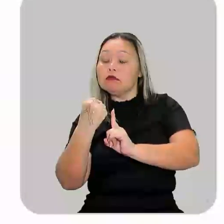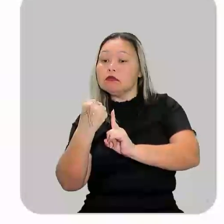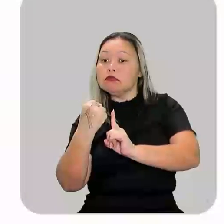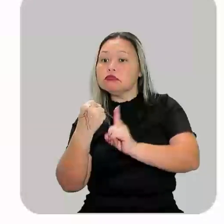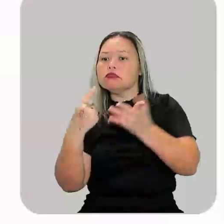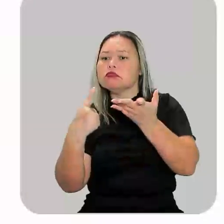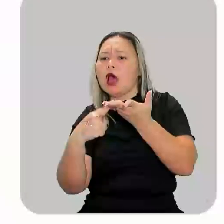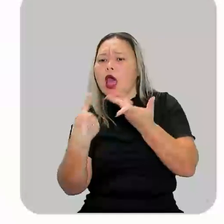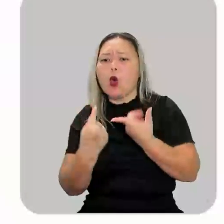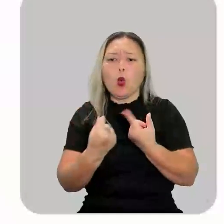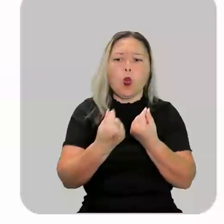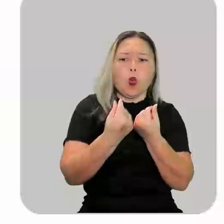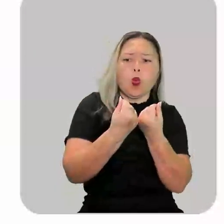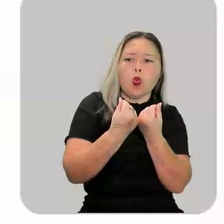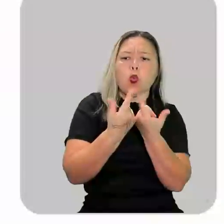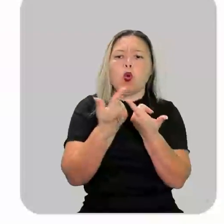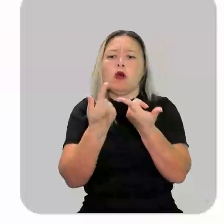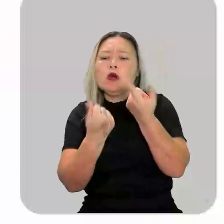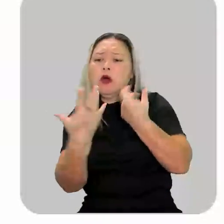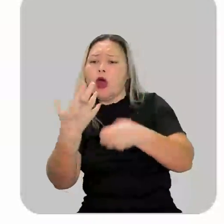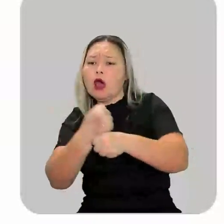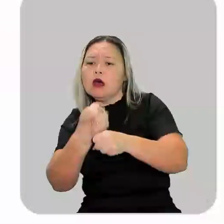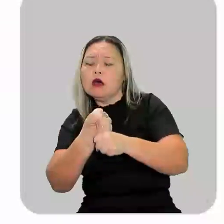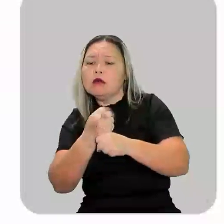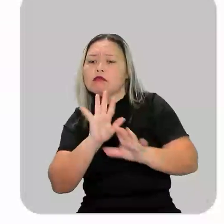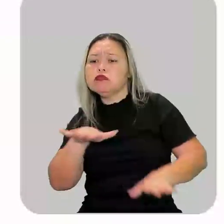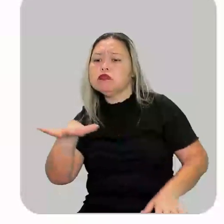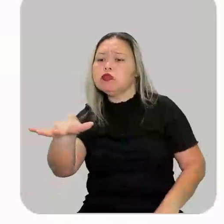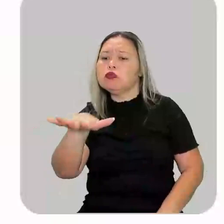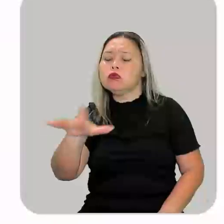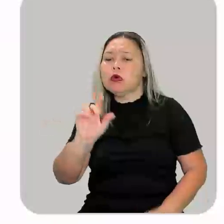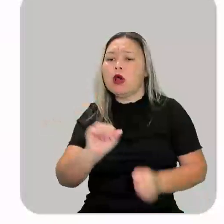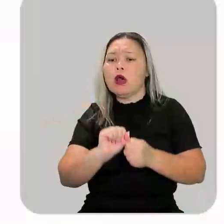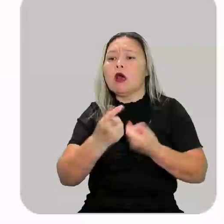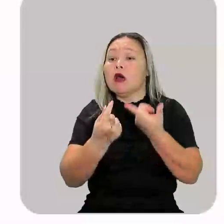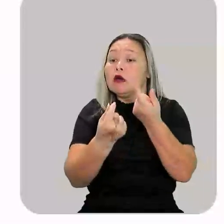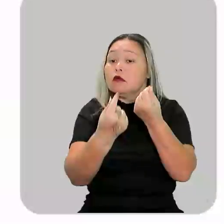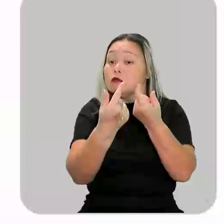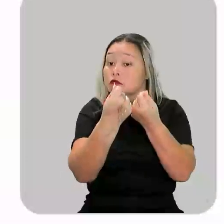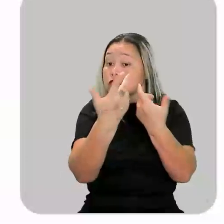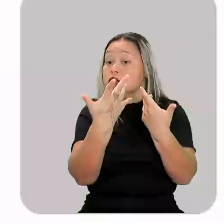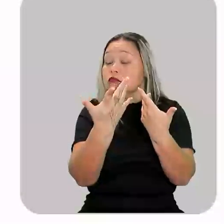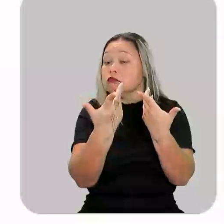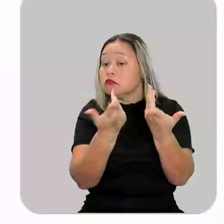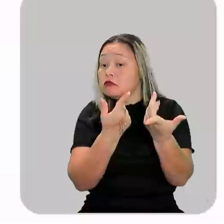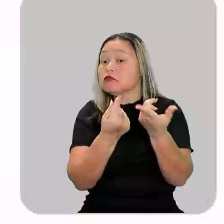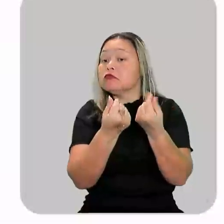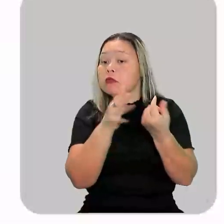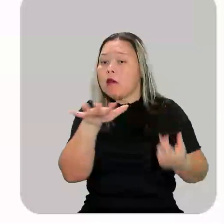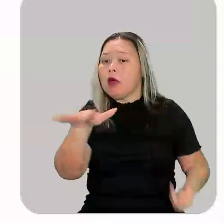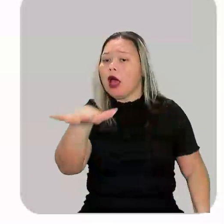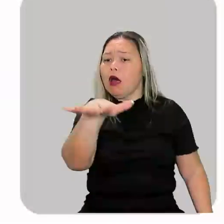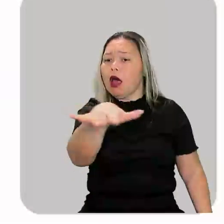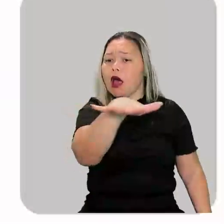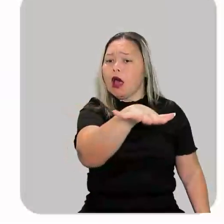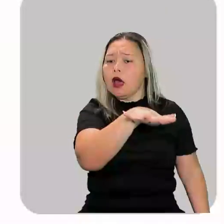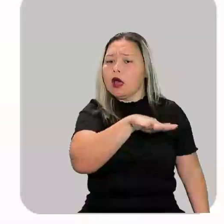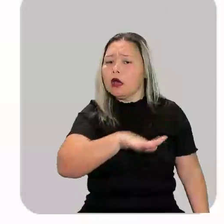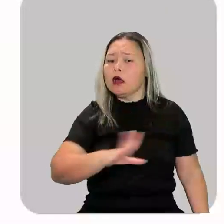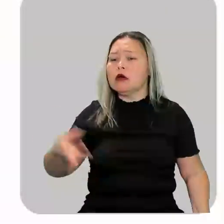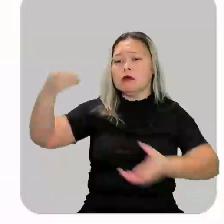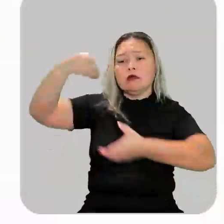Envolve economia, né, contabilidade, a parte de administração, né? Então todo esse setor das ciências